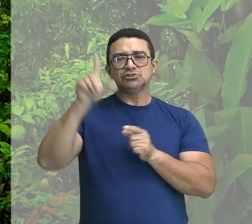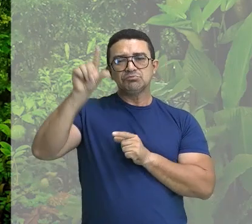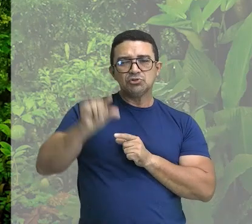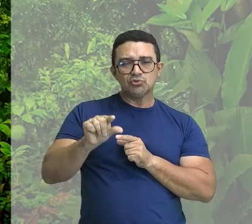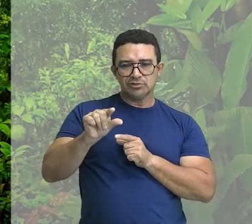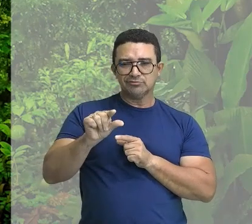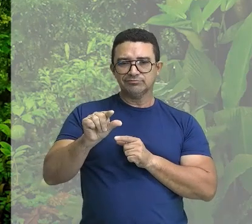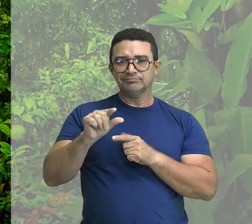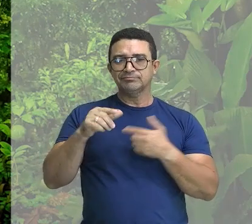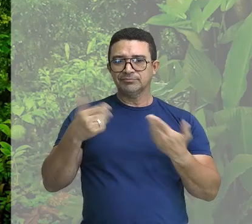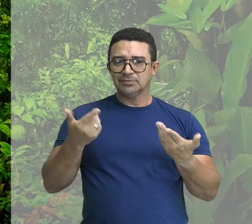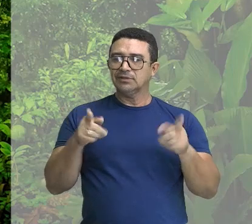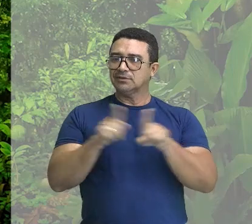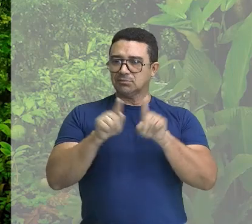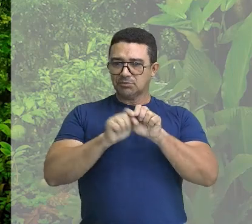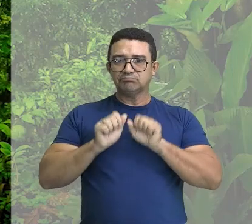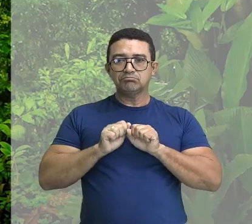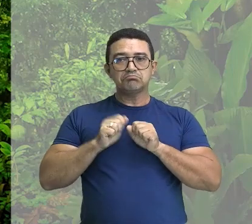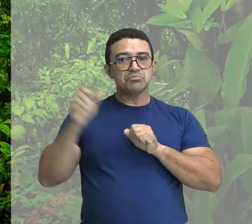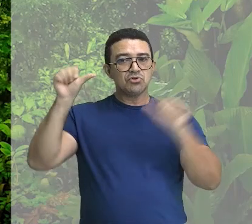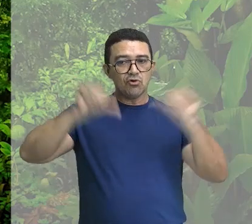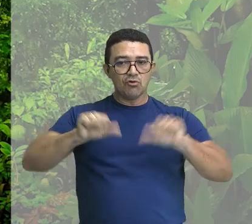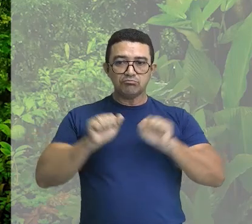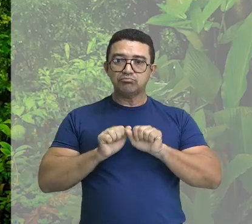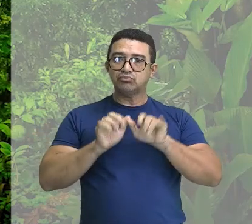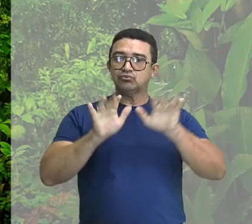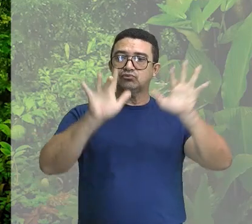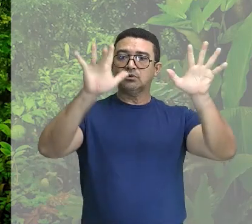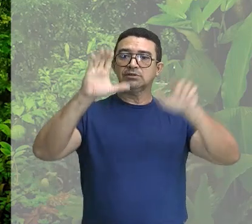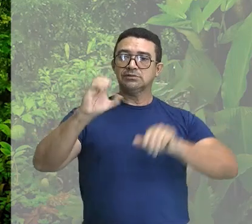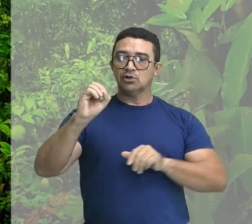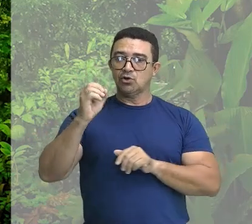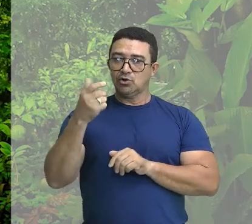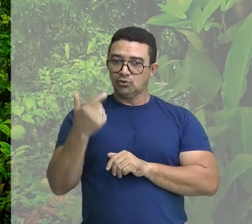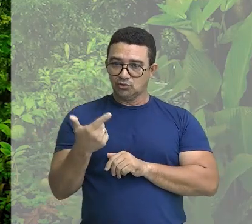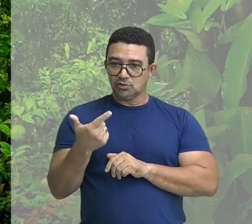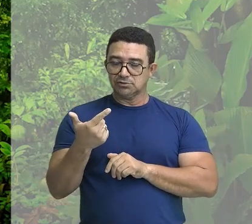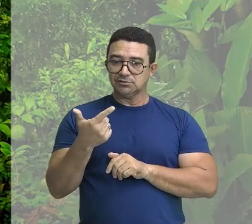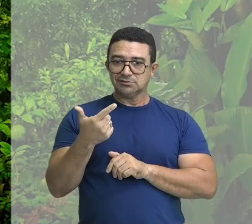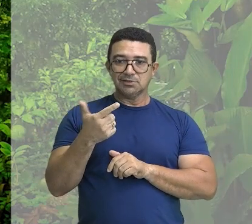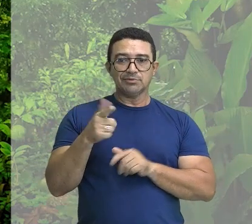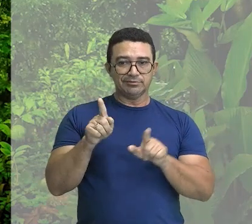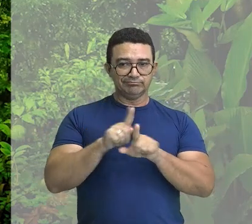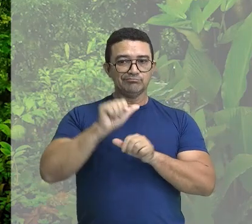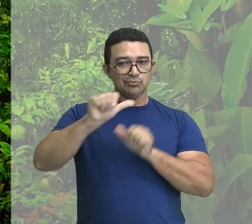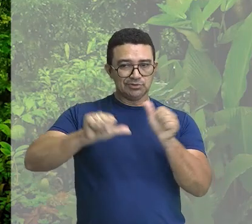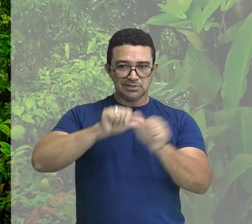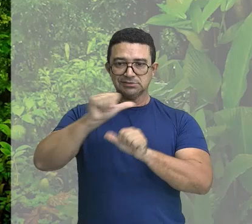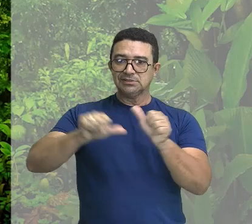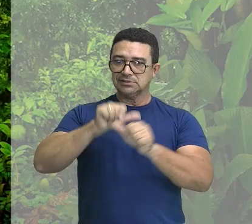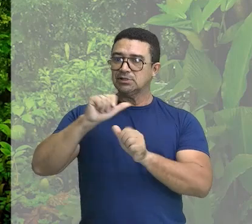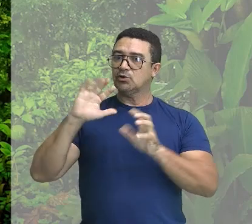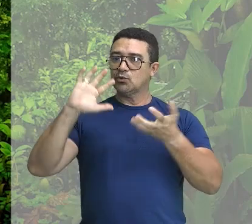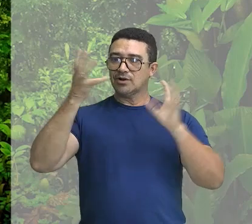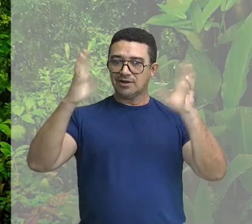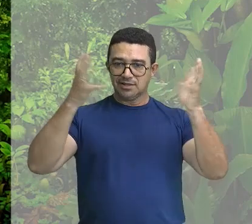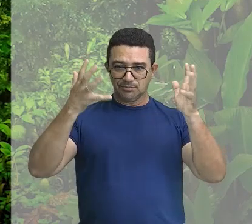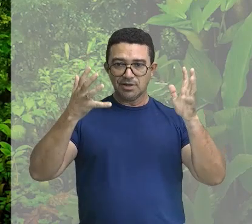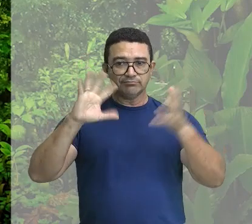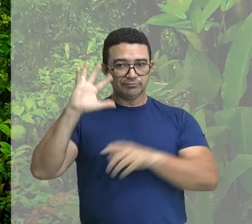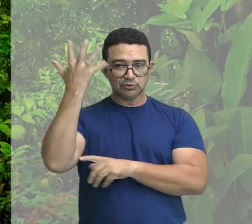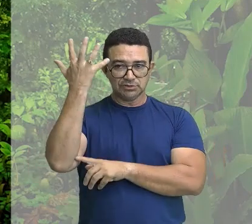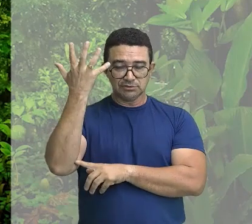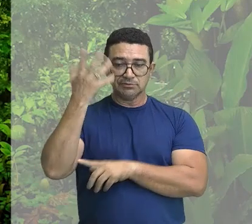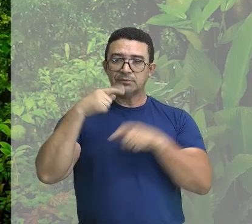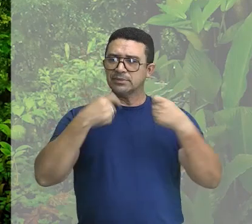ainda mais as emissões de dióxido de carbono e contribuindo para as mudanças climáticas. Então, não tem jeito. Parar